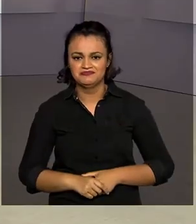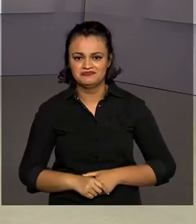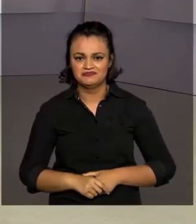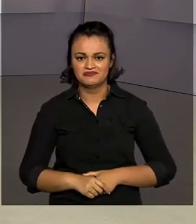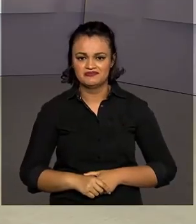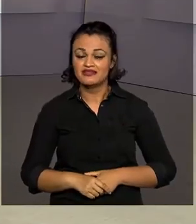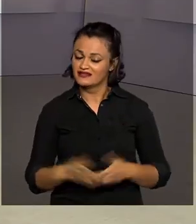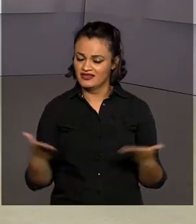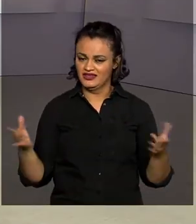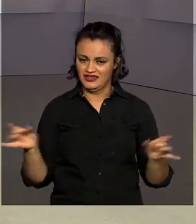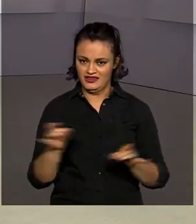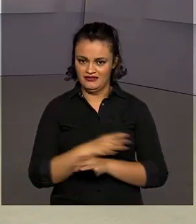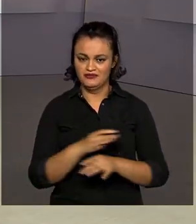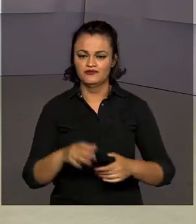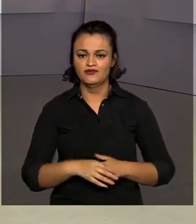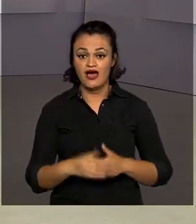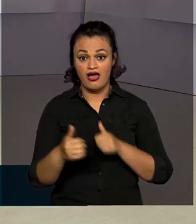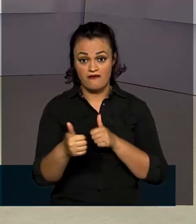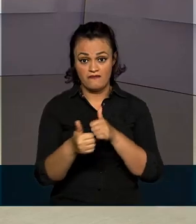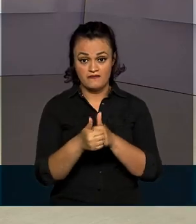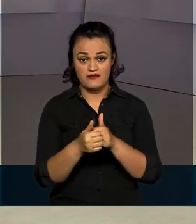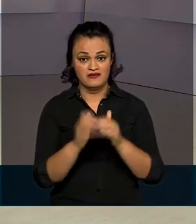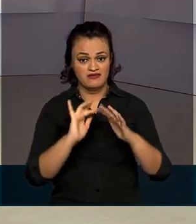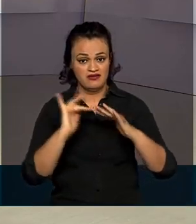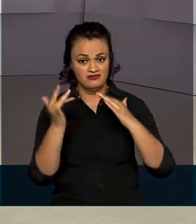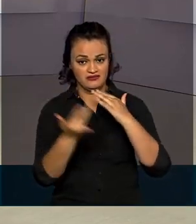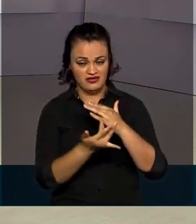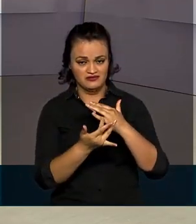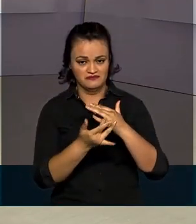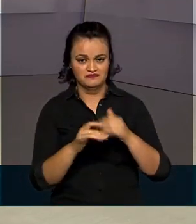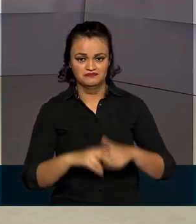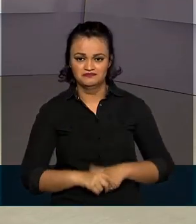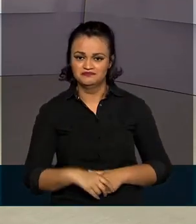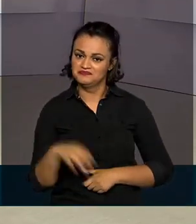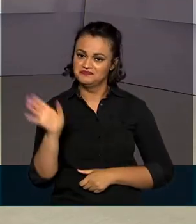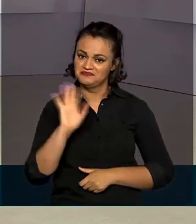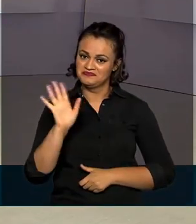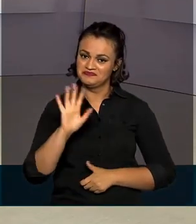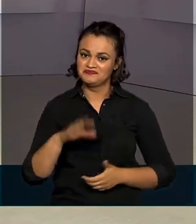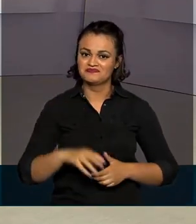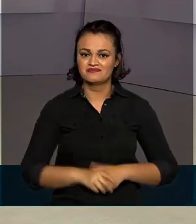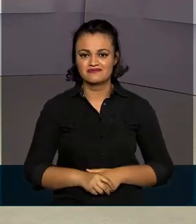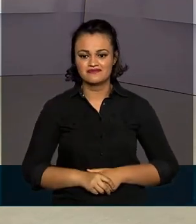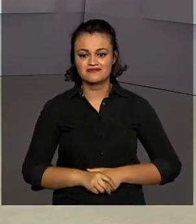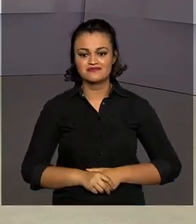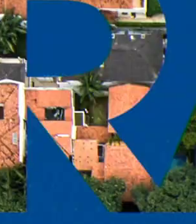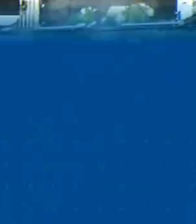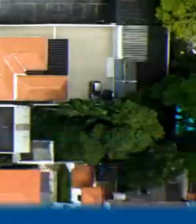A gente fica por aqui. Nos acompanhe também pelas redes sociais. Até a próxima edição.